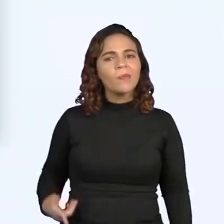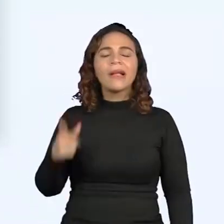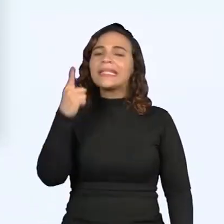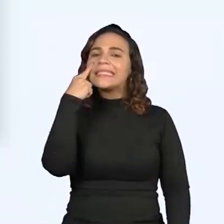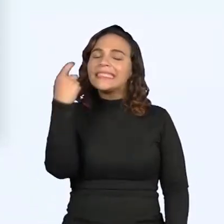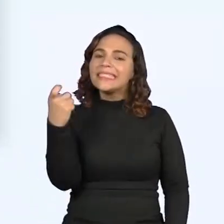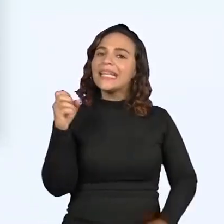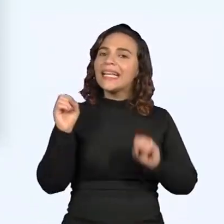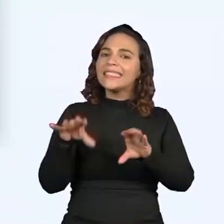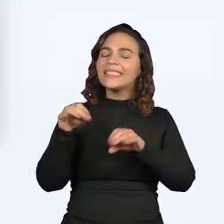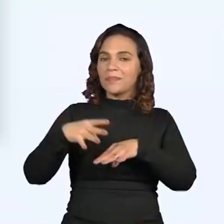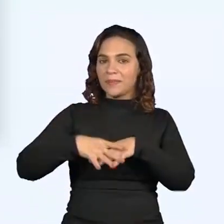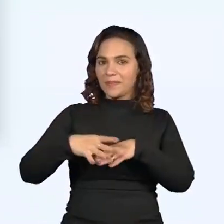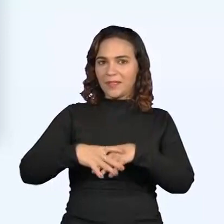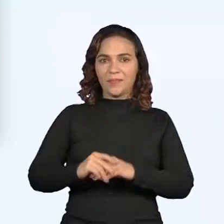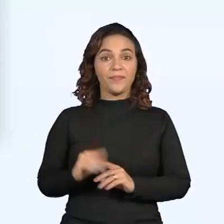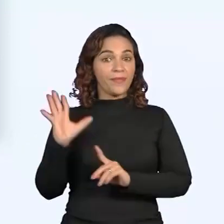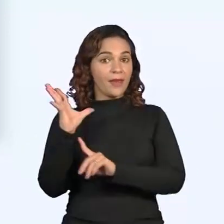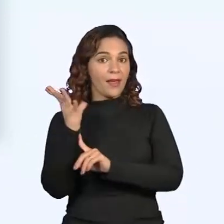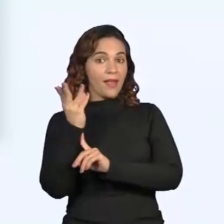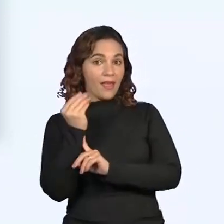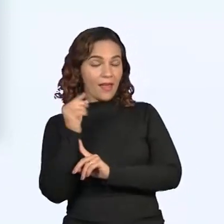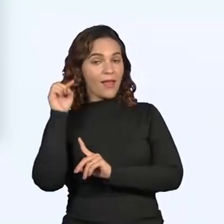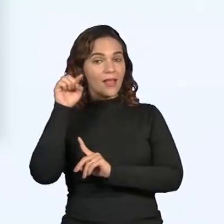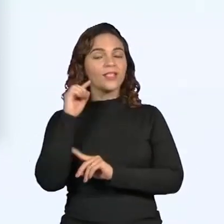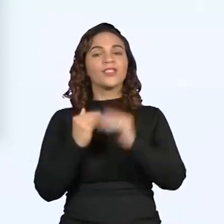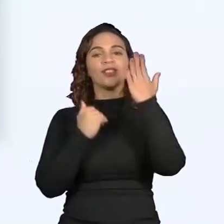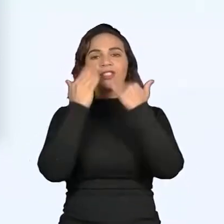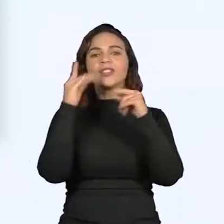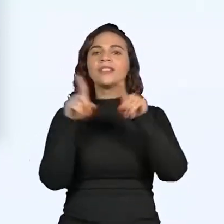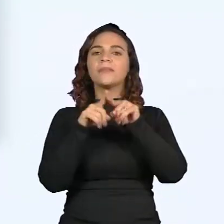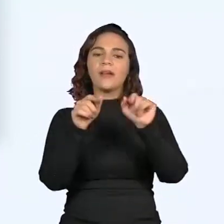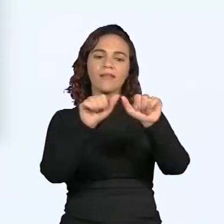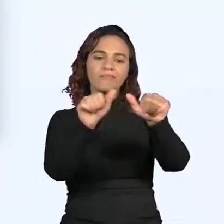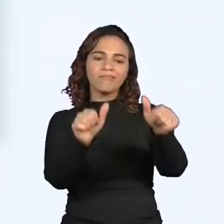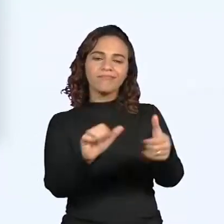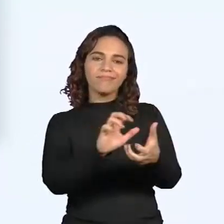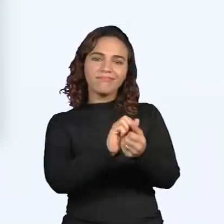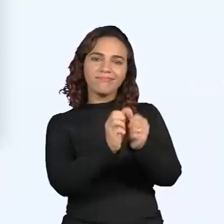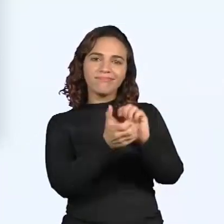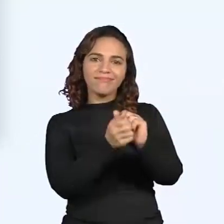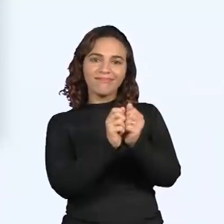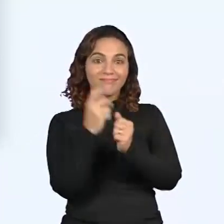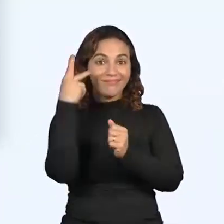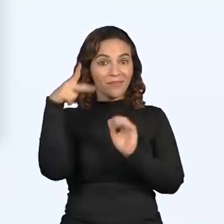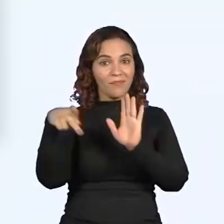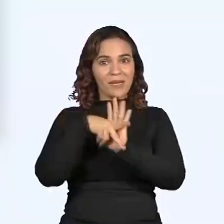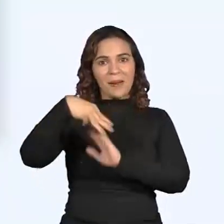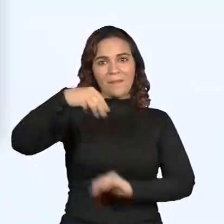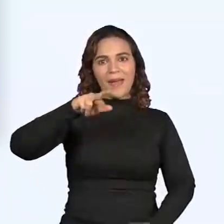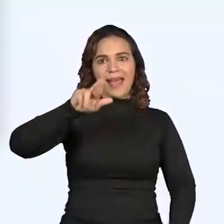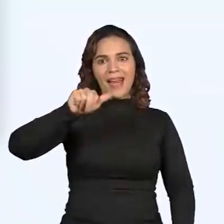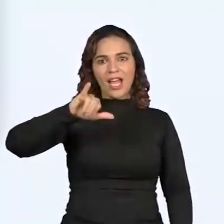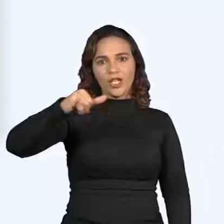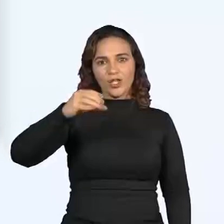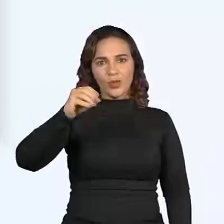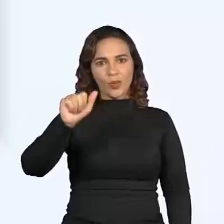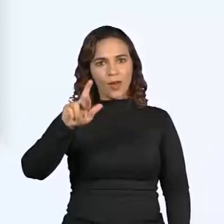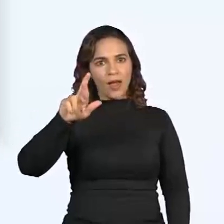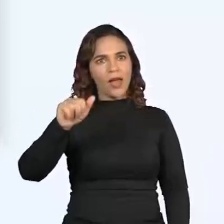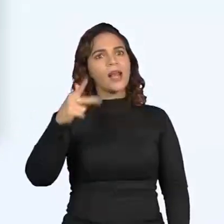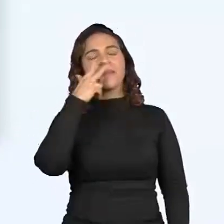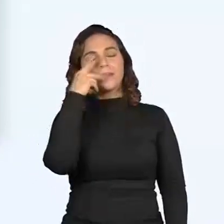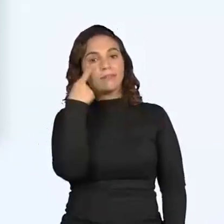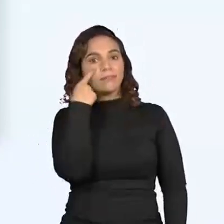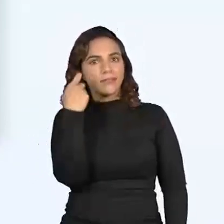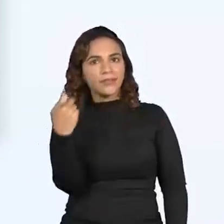alunos. A arte indígena e as formas da cerâmica marajoara tornaram a disciplina bem mais atraente. Não parece,